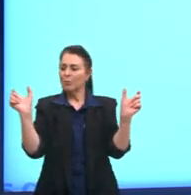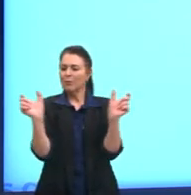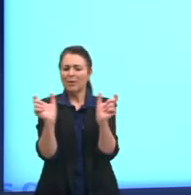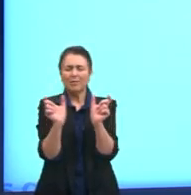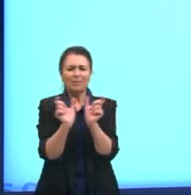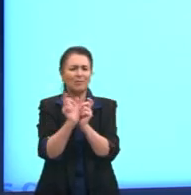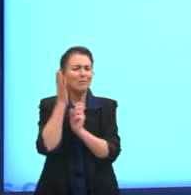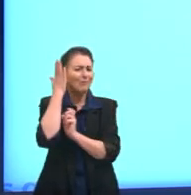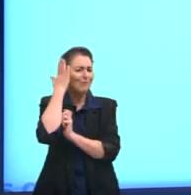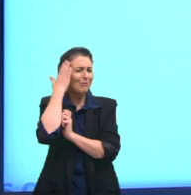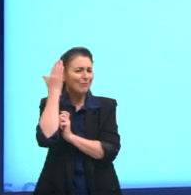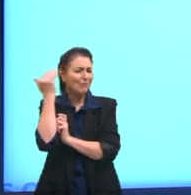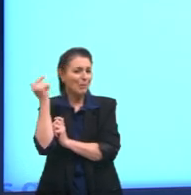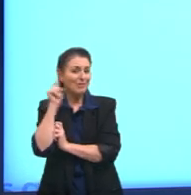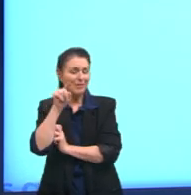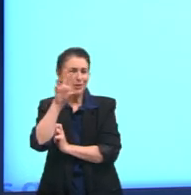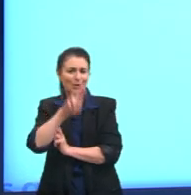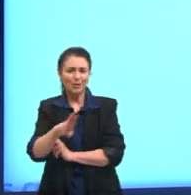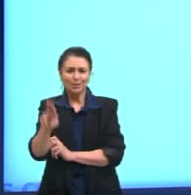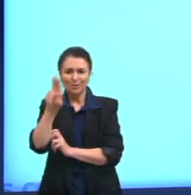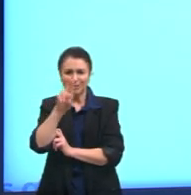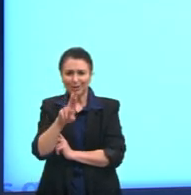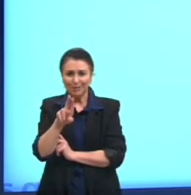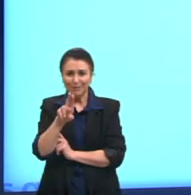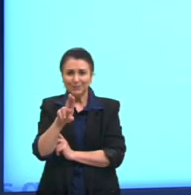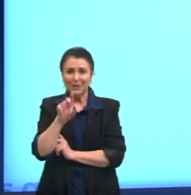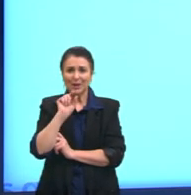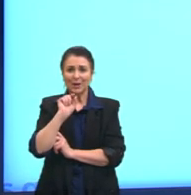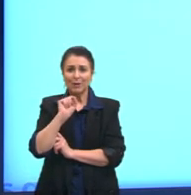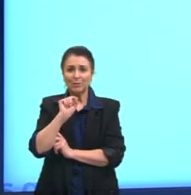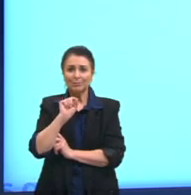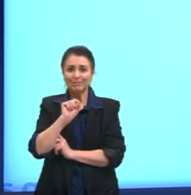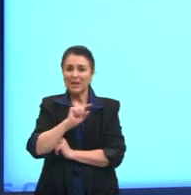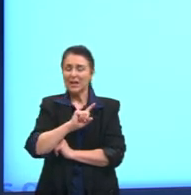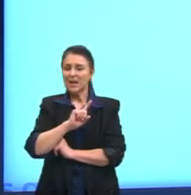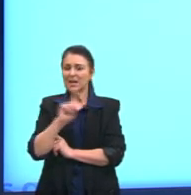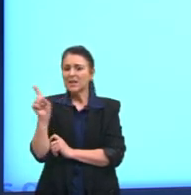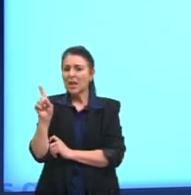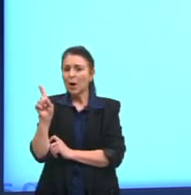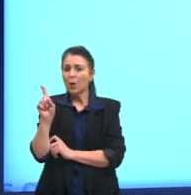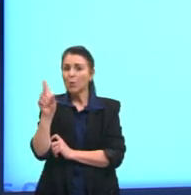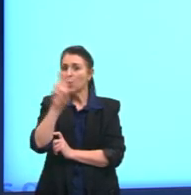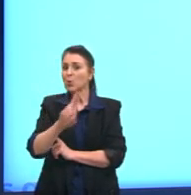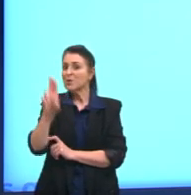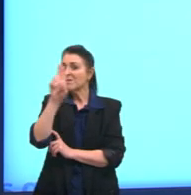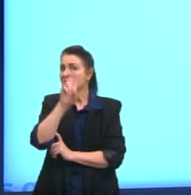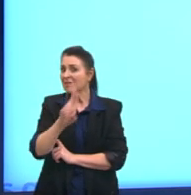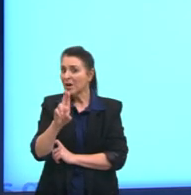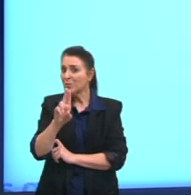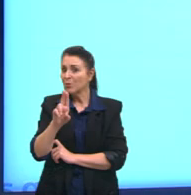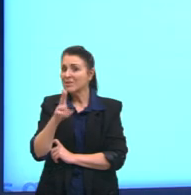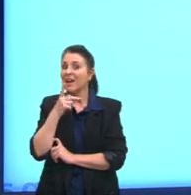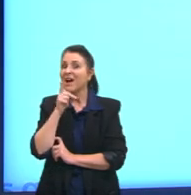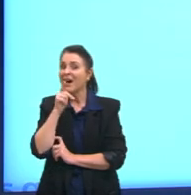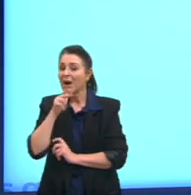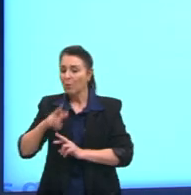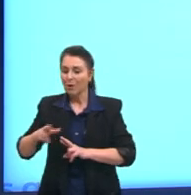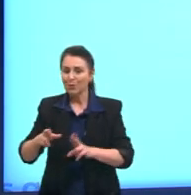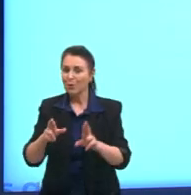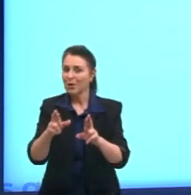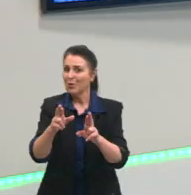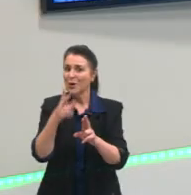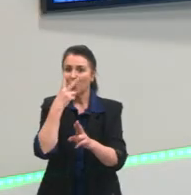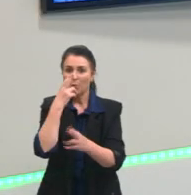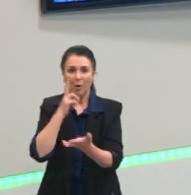famosas ele que eu não poderia deixar de fora não nos banhamos duas vezes no mesmo Rio essa frase do